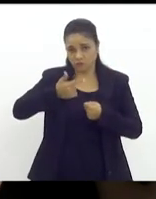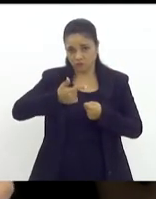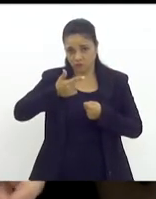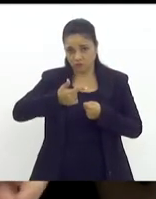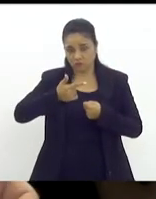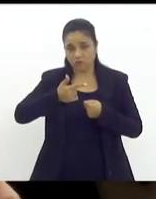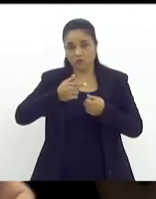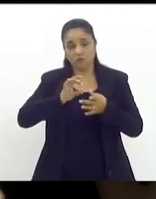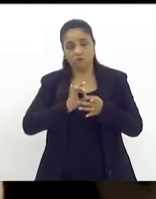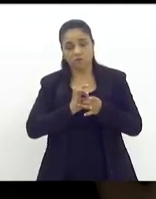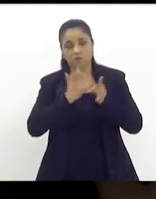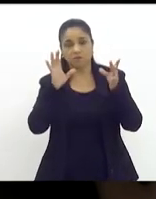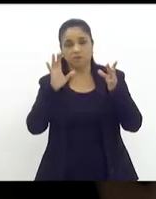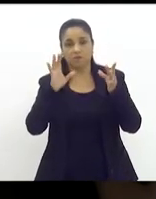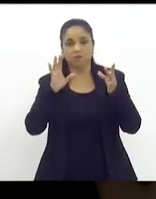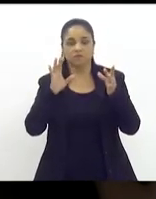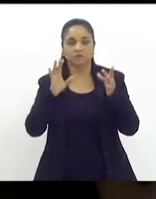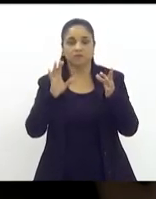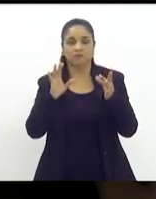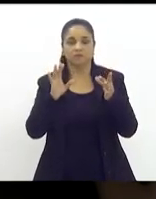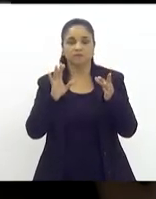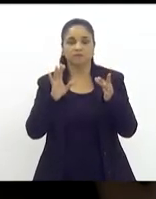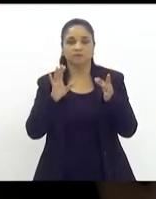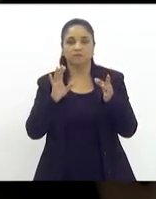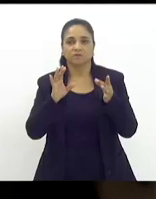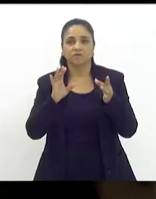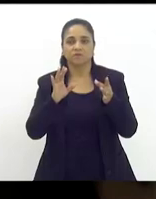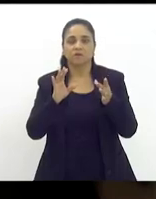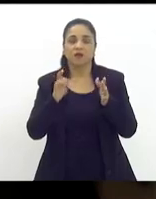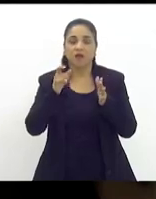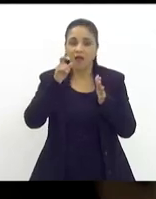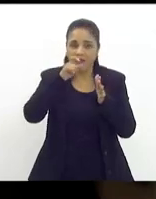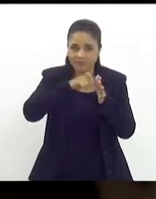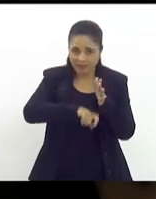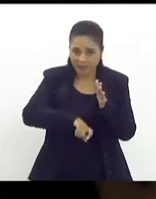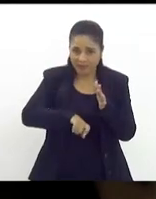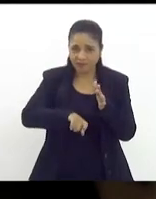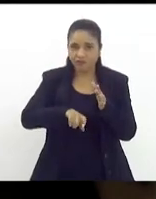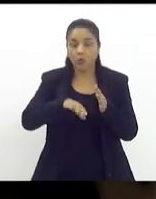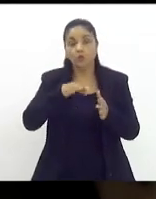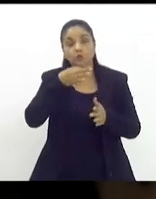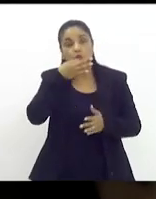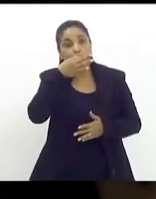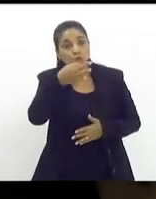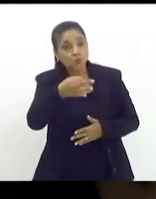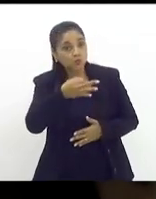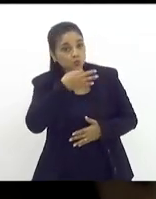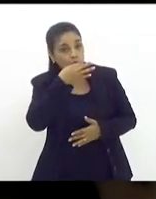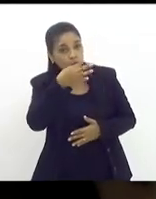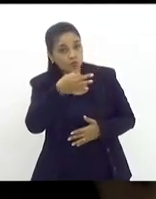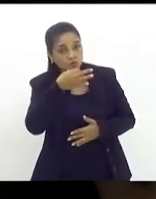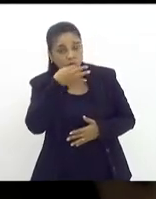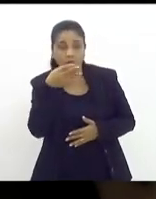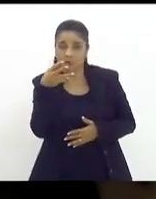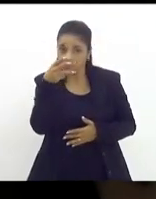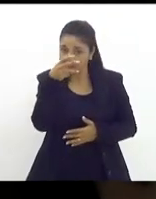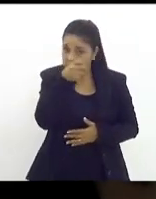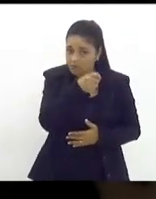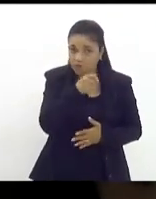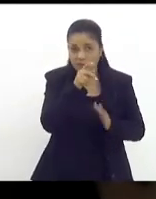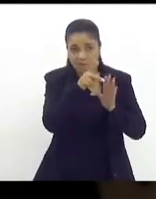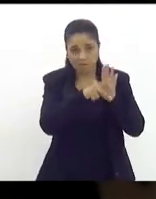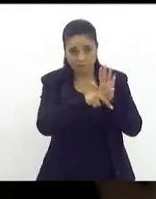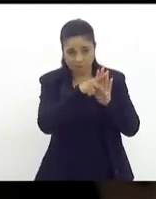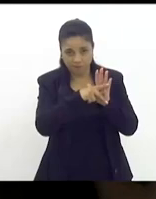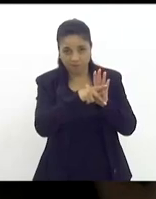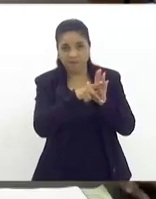essa autorização, só como mera sugestão, se quiser salvar o projeto. Tá? Nesse